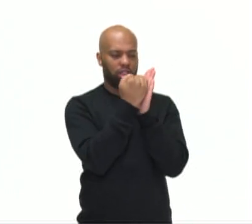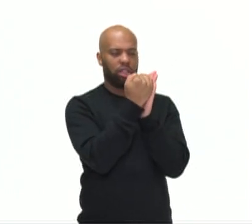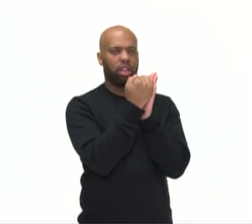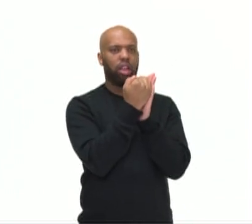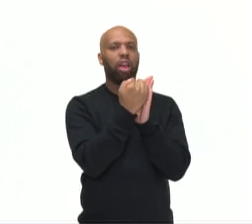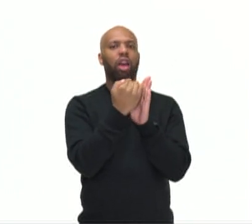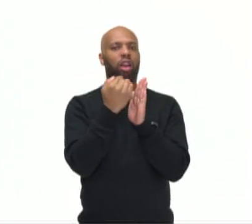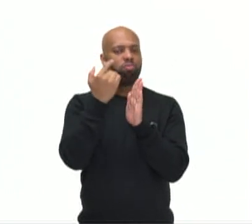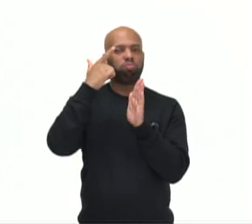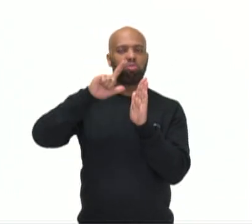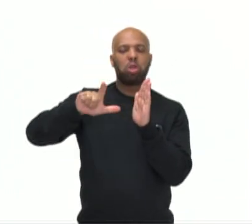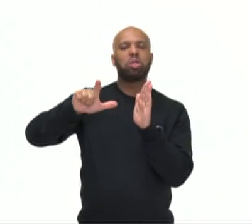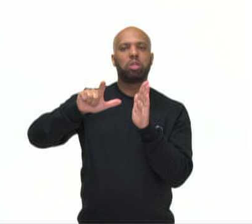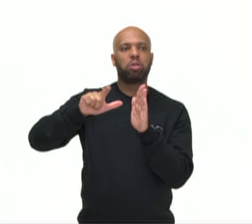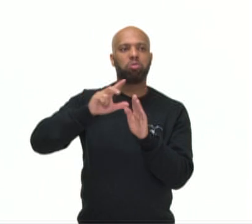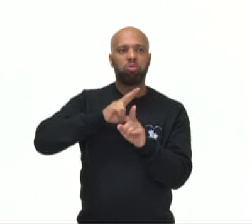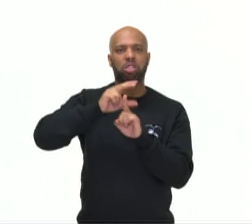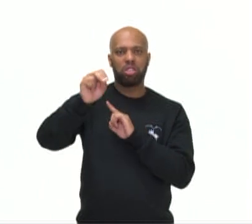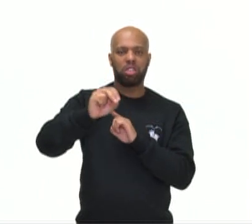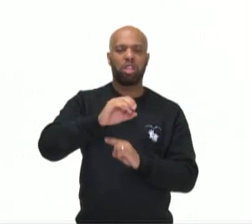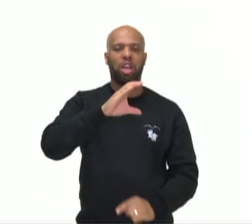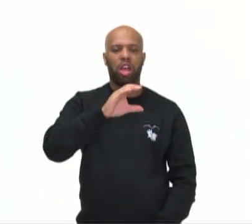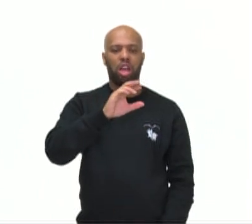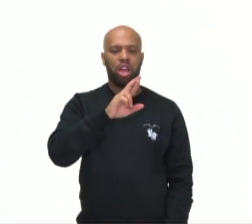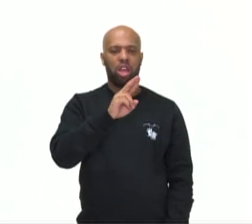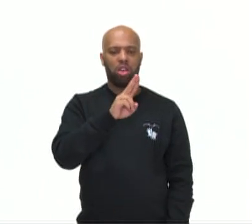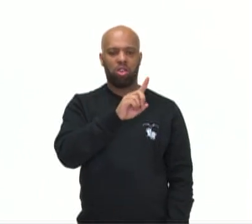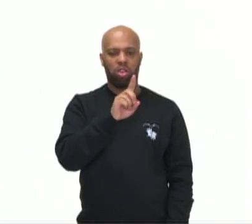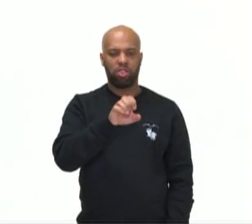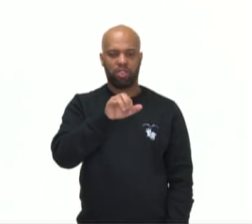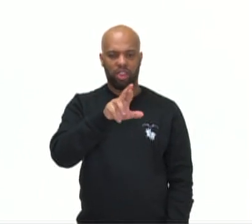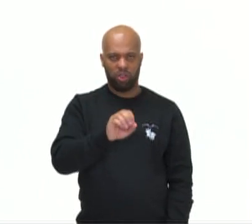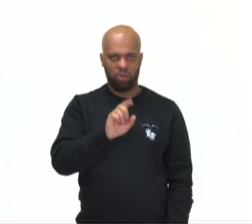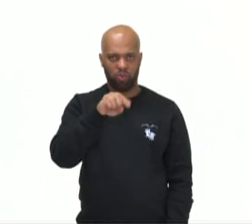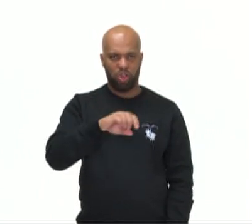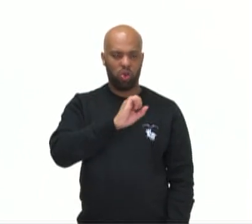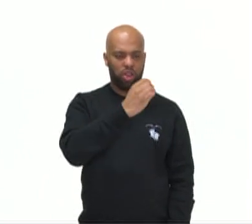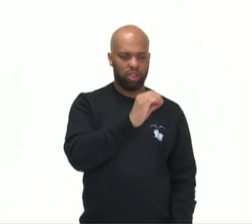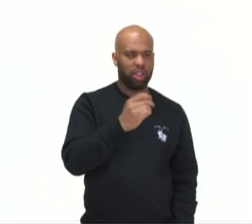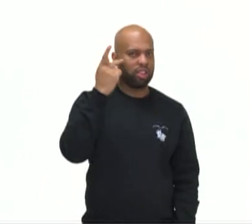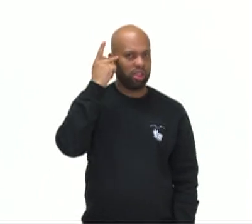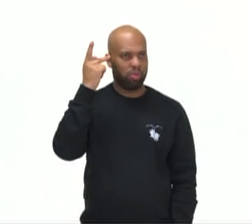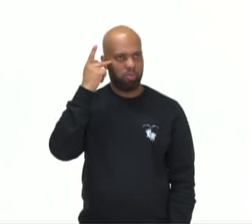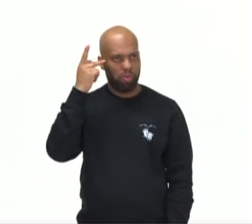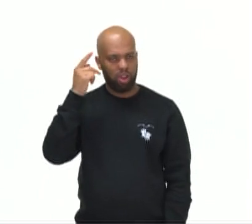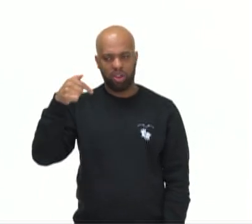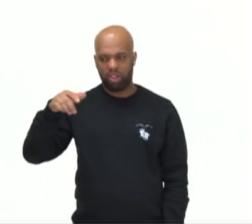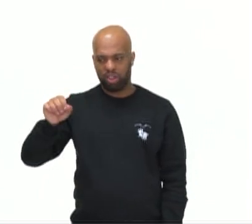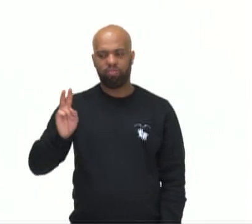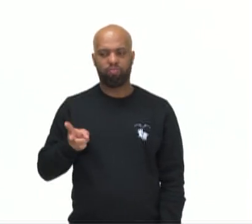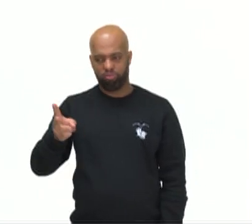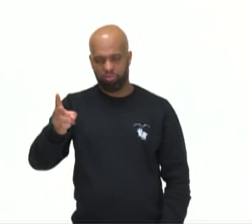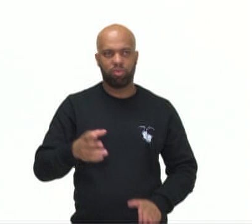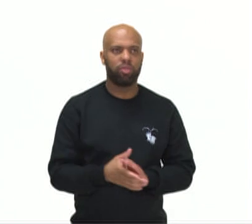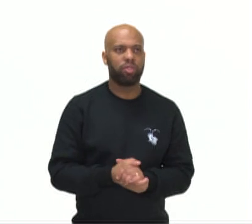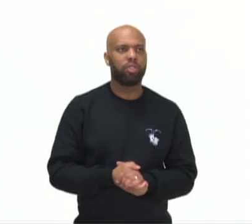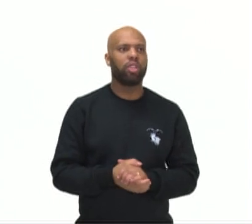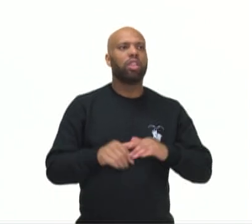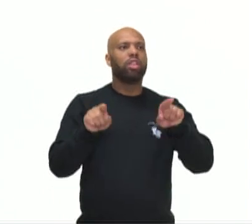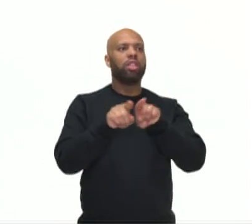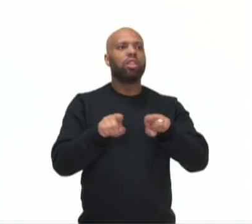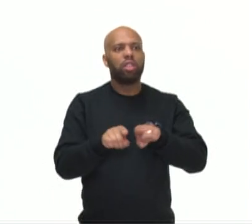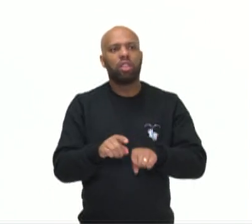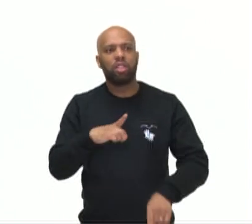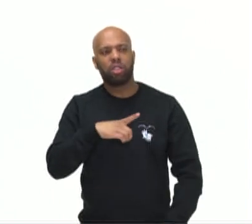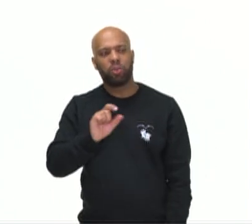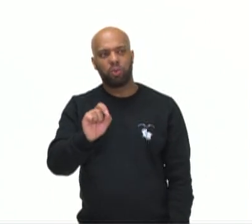a classificação. Então, Cruzeiro 80 pontos, São Paulo 70 e por aí vai, né? E vocês têm